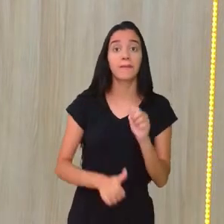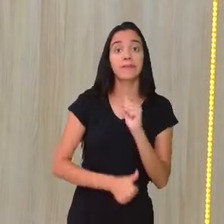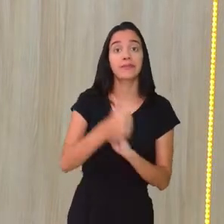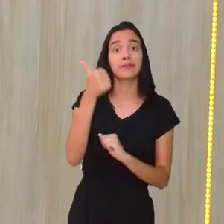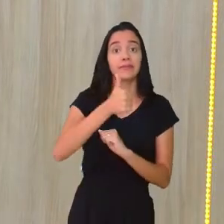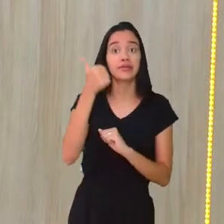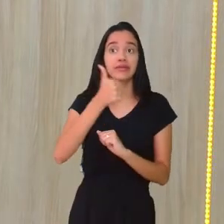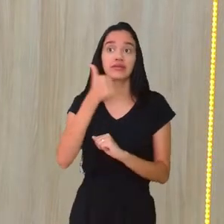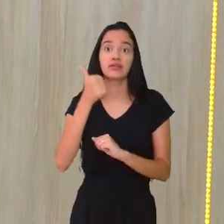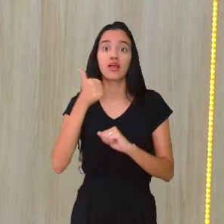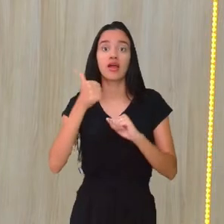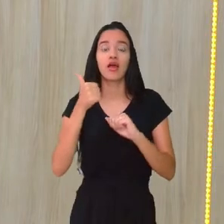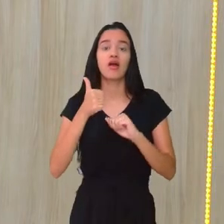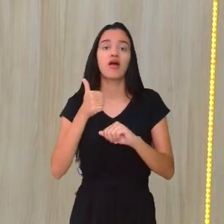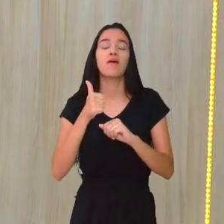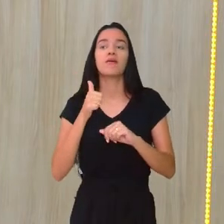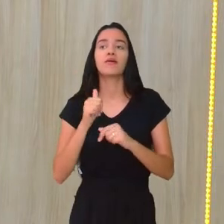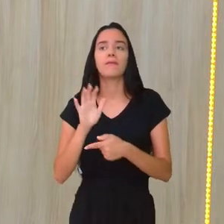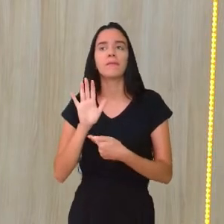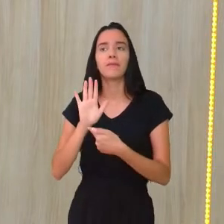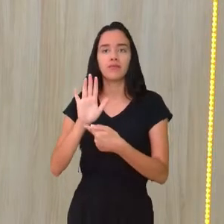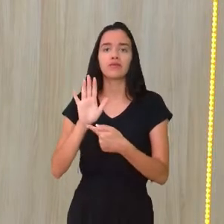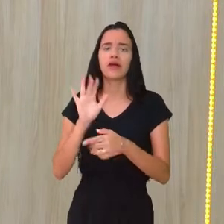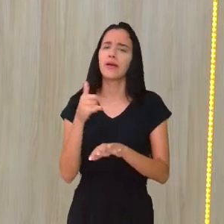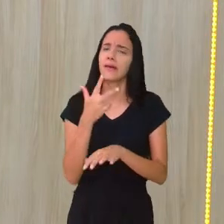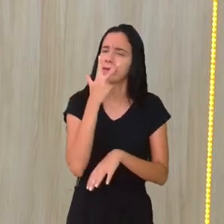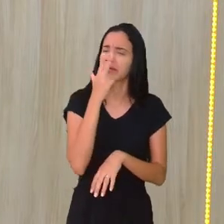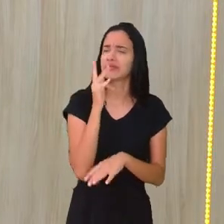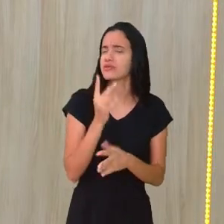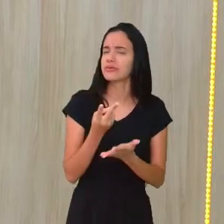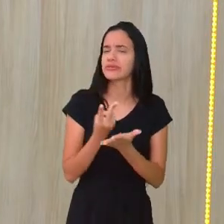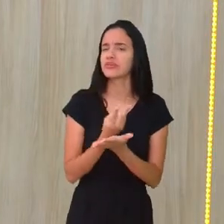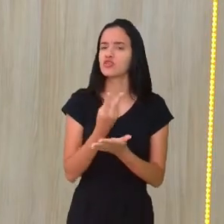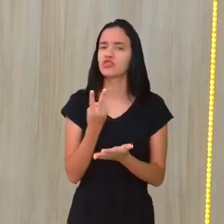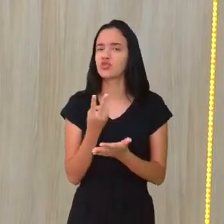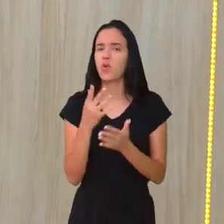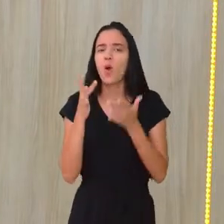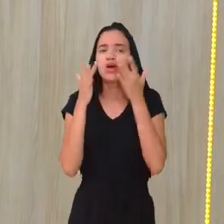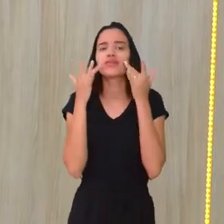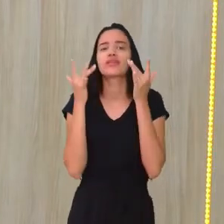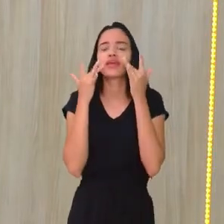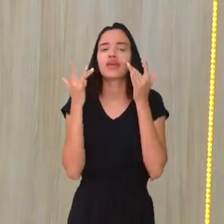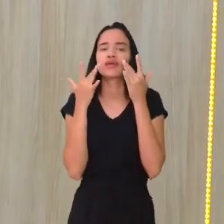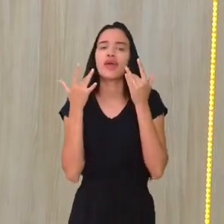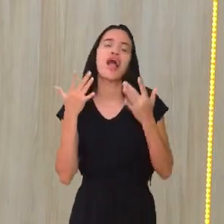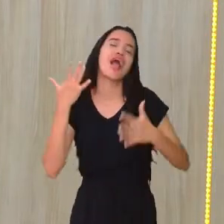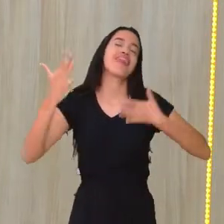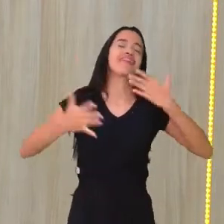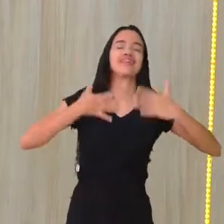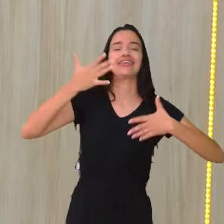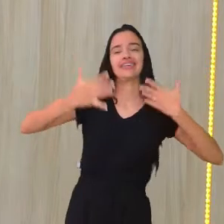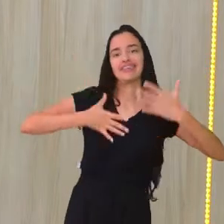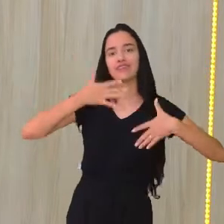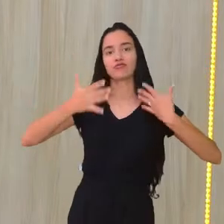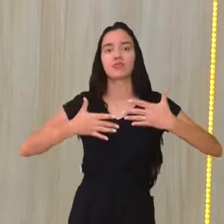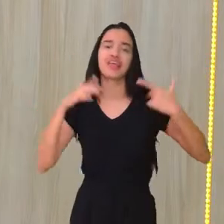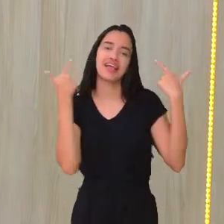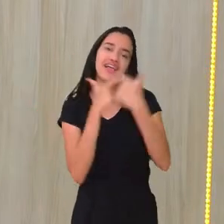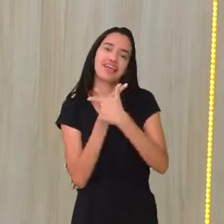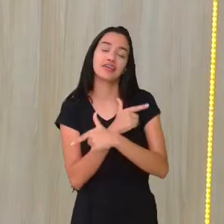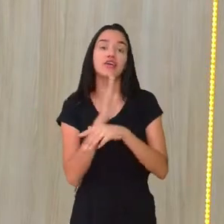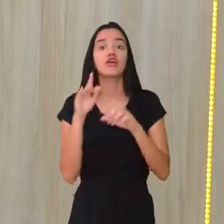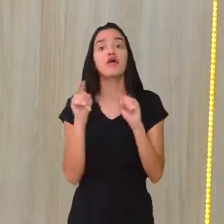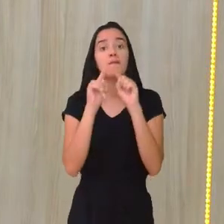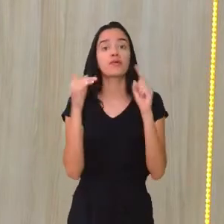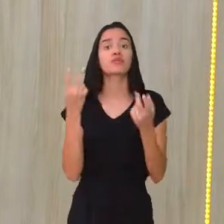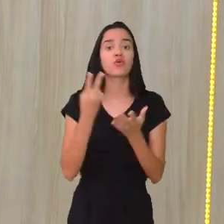essa primeira fachada aí, parece que acontecia apenas, né, peças teatrais alegres, comédias, mas não era,